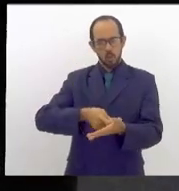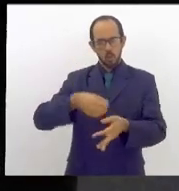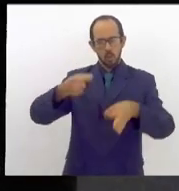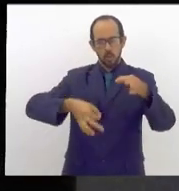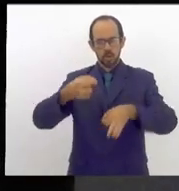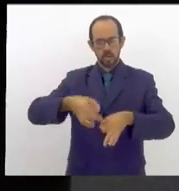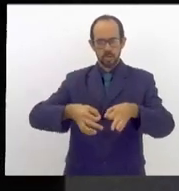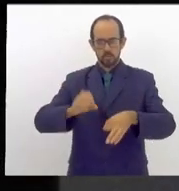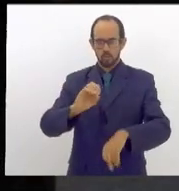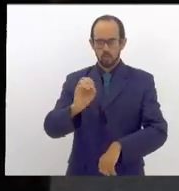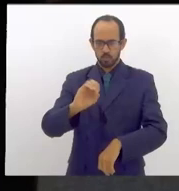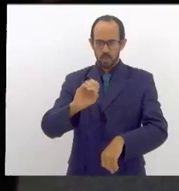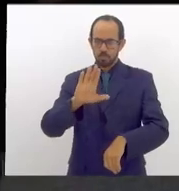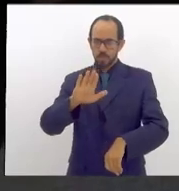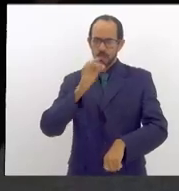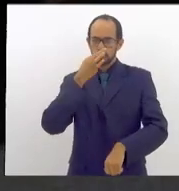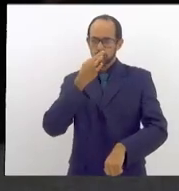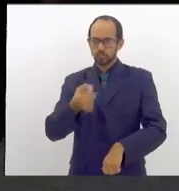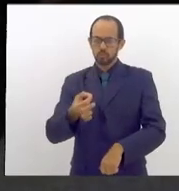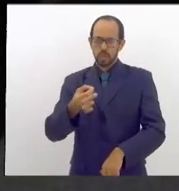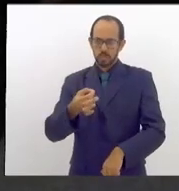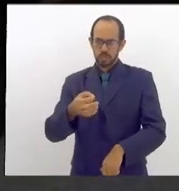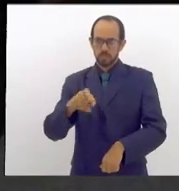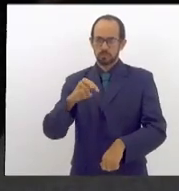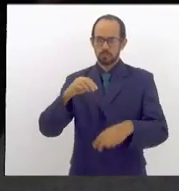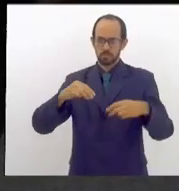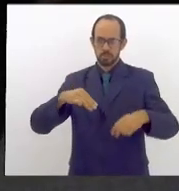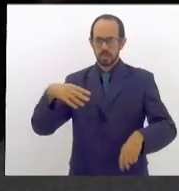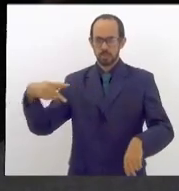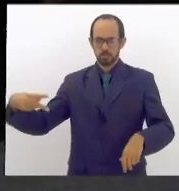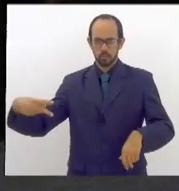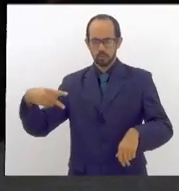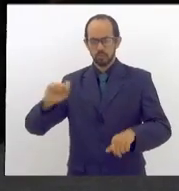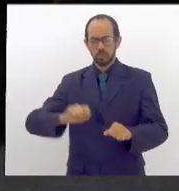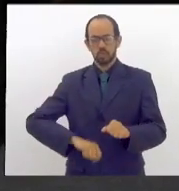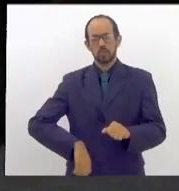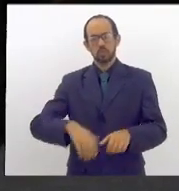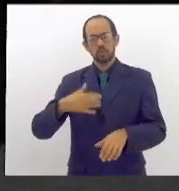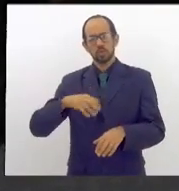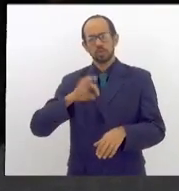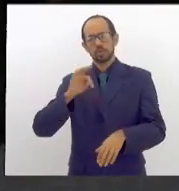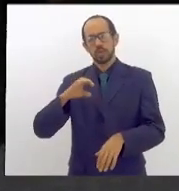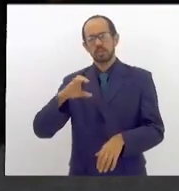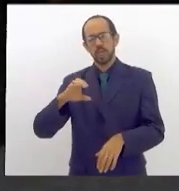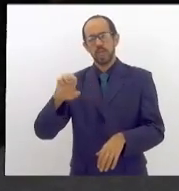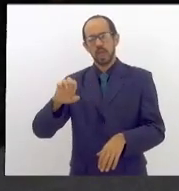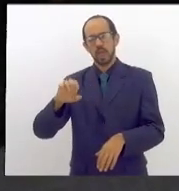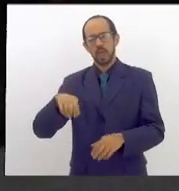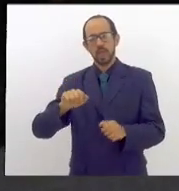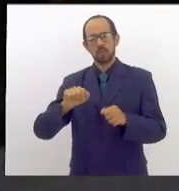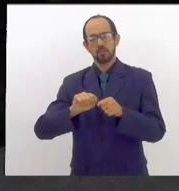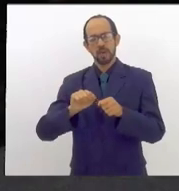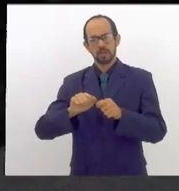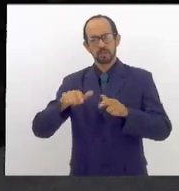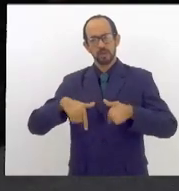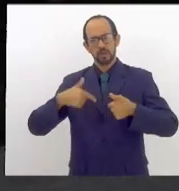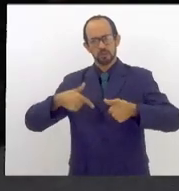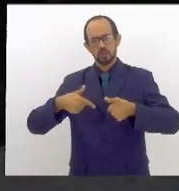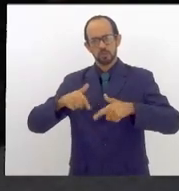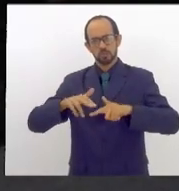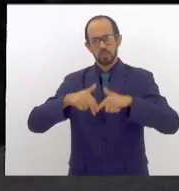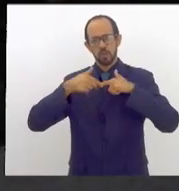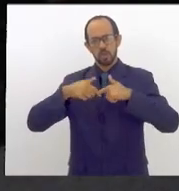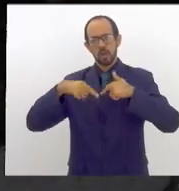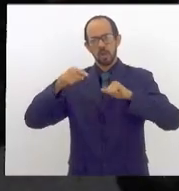ninguém mas recomenda que Ministério Público Tribunal de Contas do Estado tome Providência diante do fato